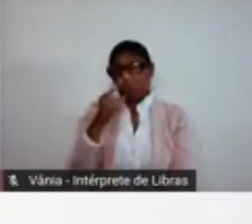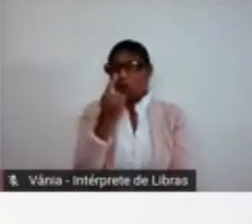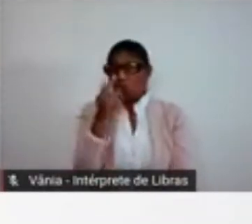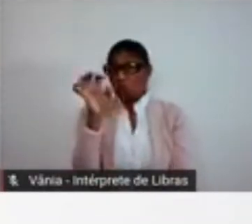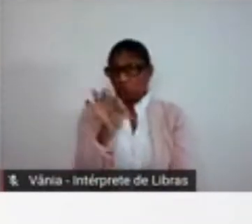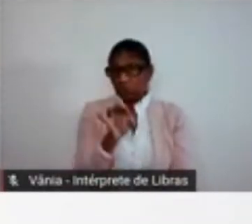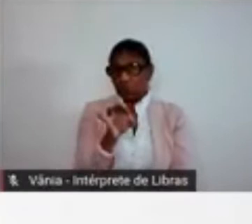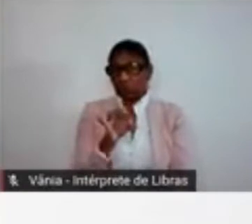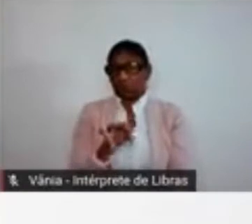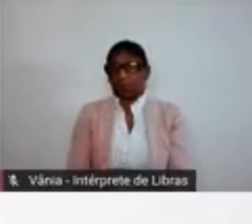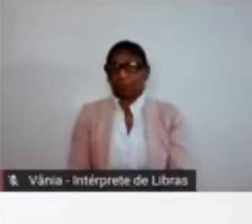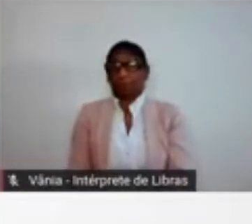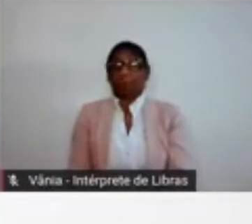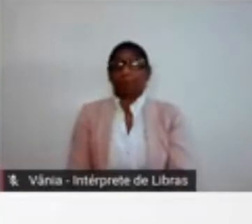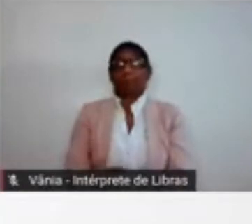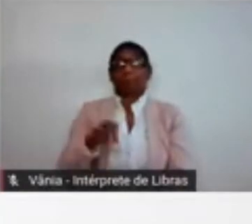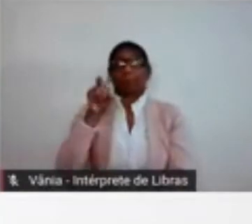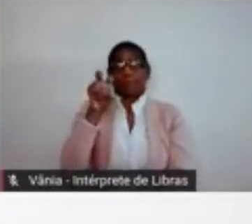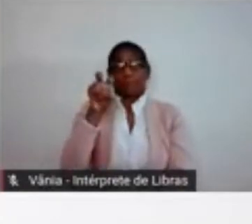77,1%, sendo